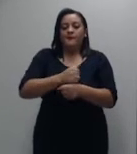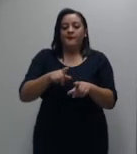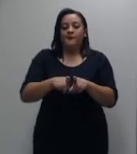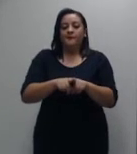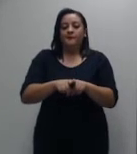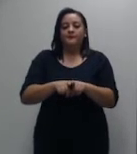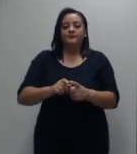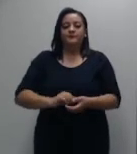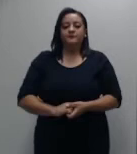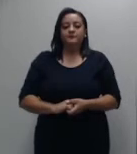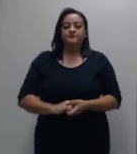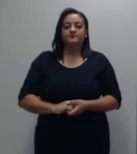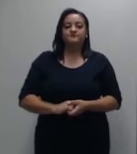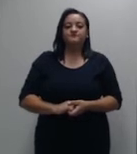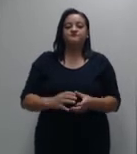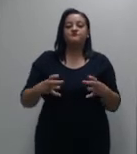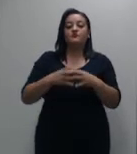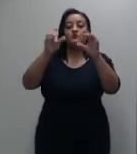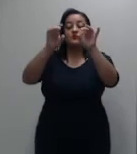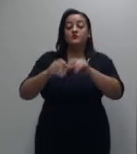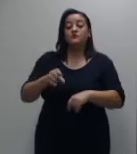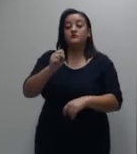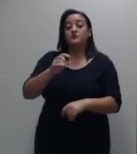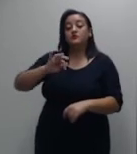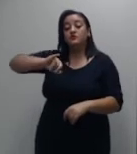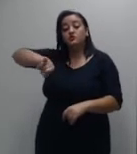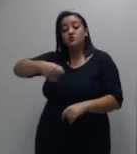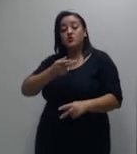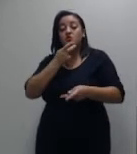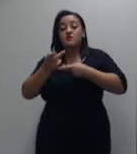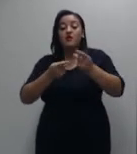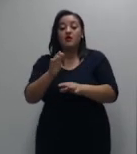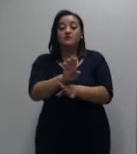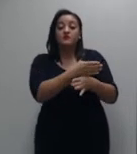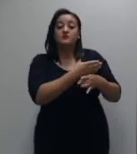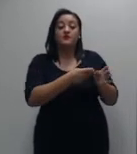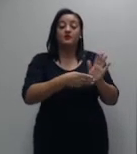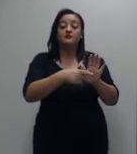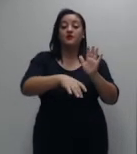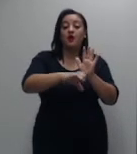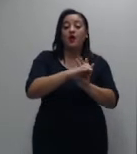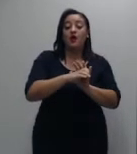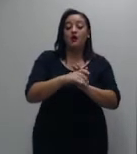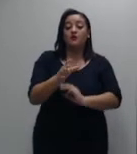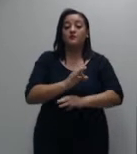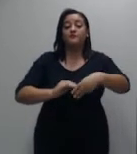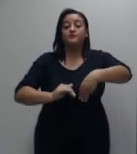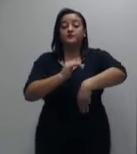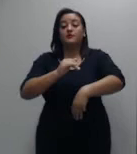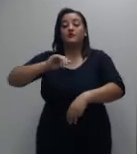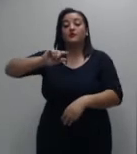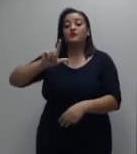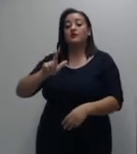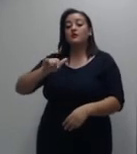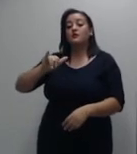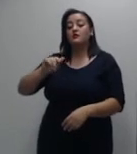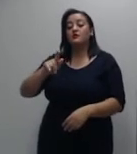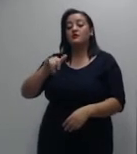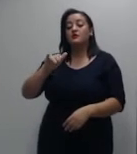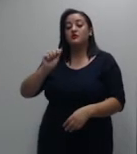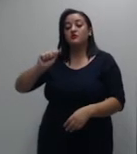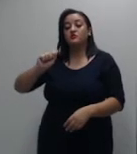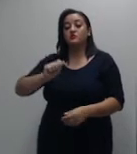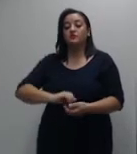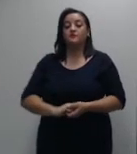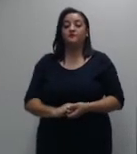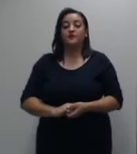A Corte especial do STJ referendou o afastamento cautelar da desembargadora Lícia Maria Ramos da Cunha Lima